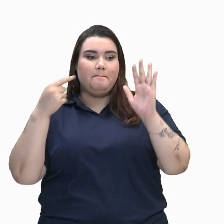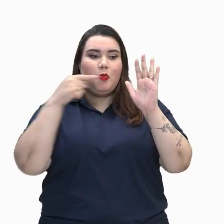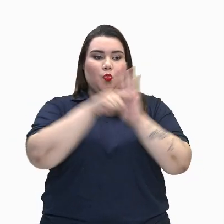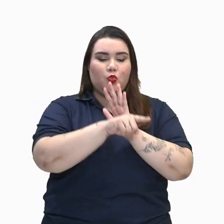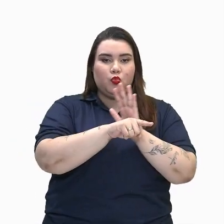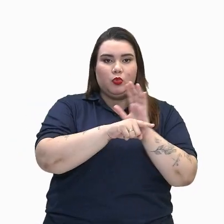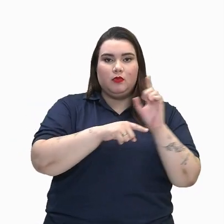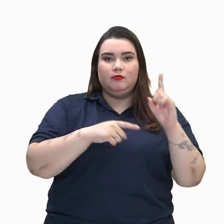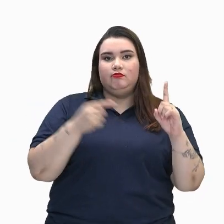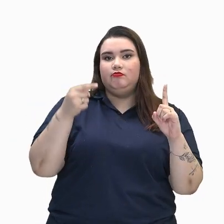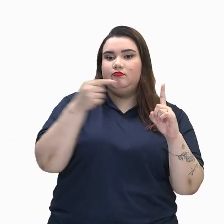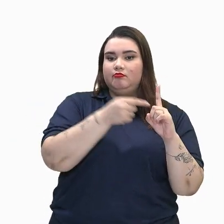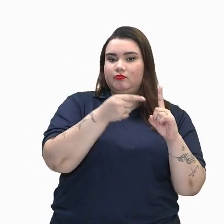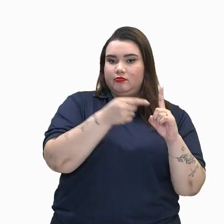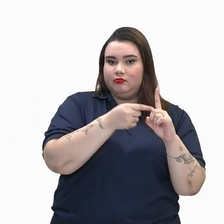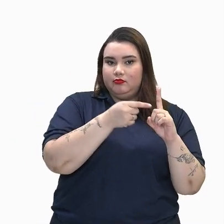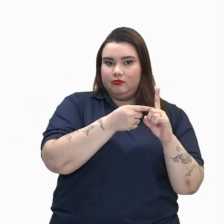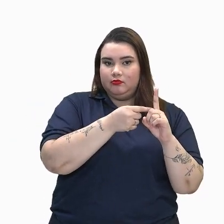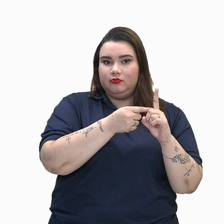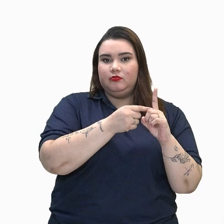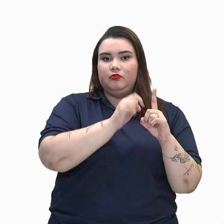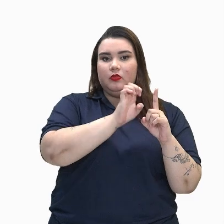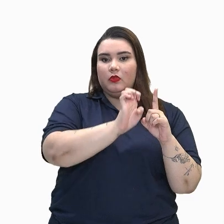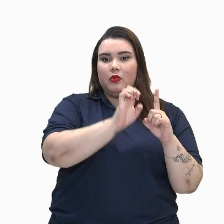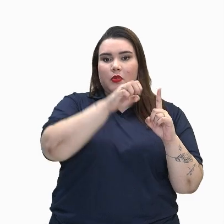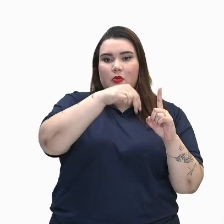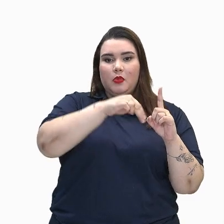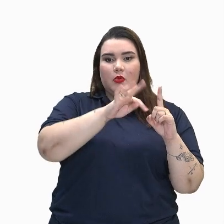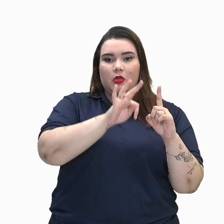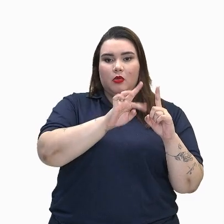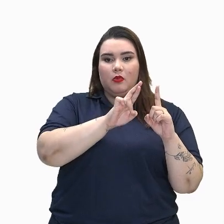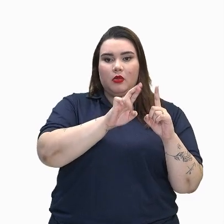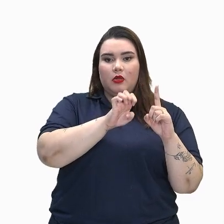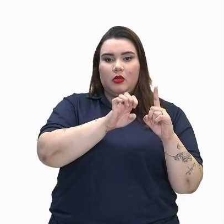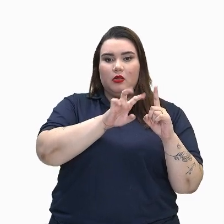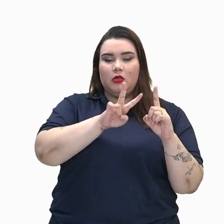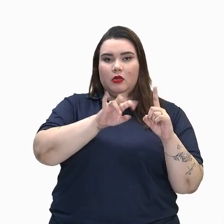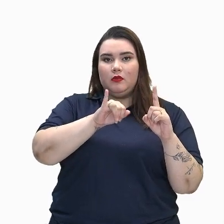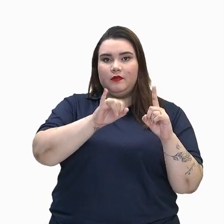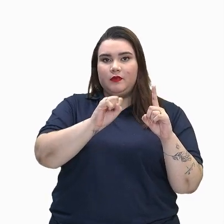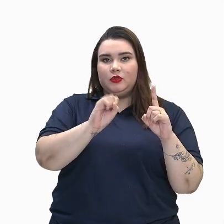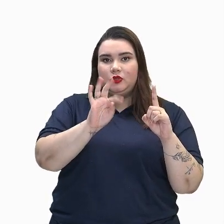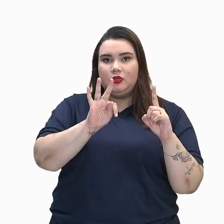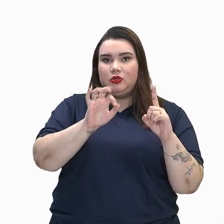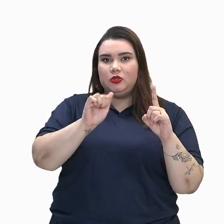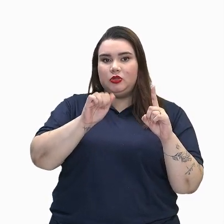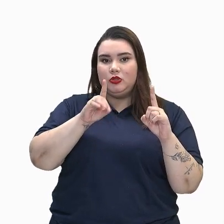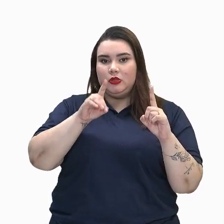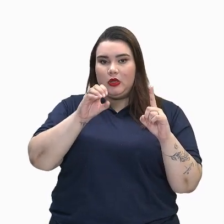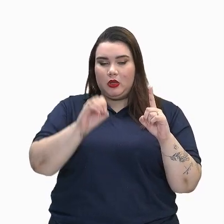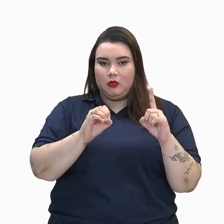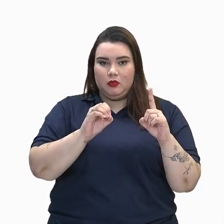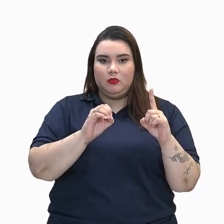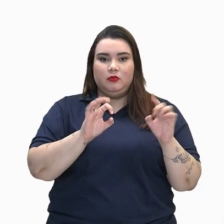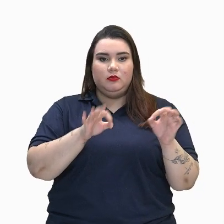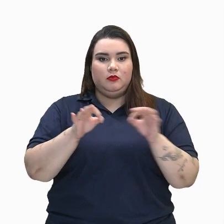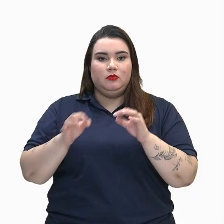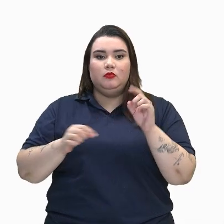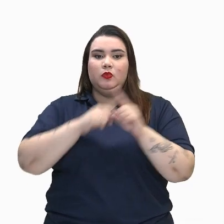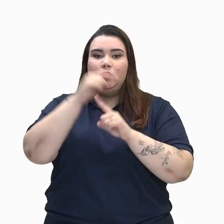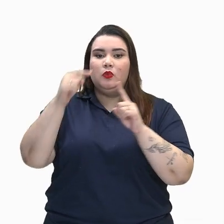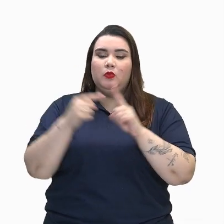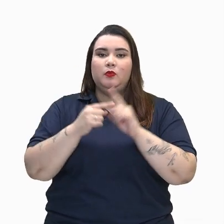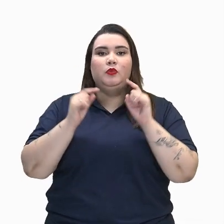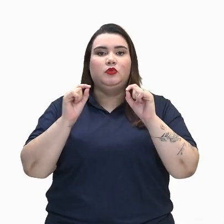perguntas para outra pessoa, que nesse caso é chamado de entrevistado, com o